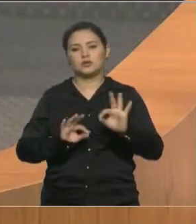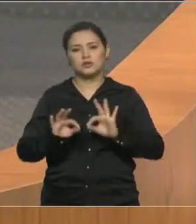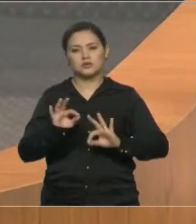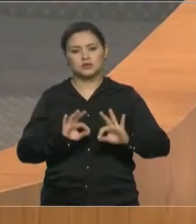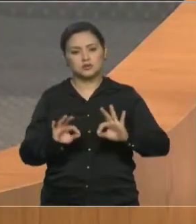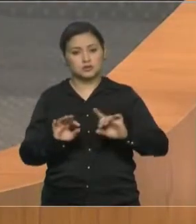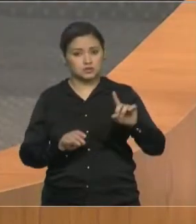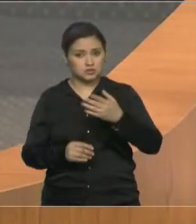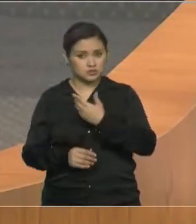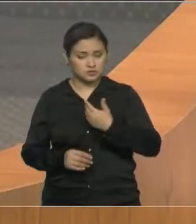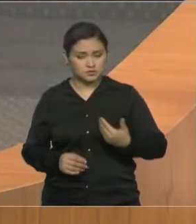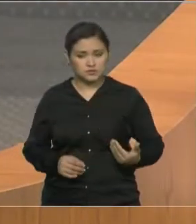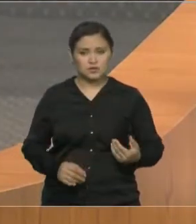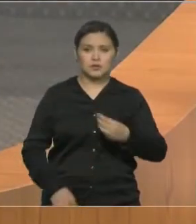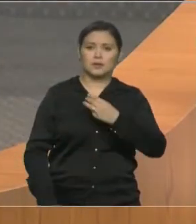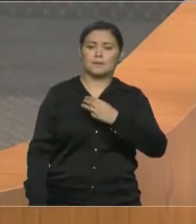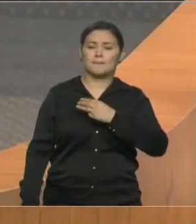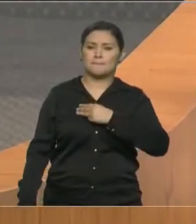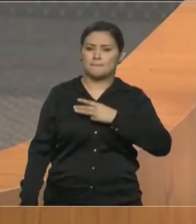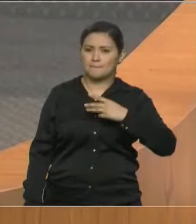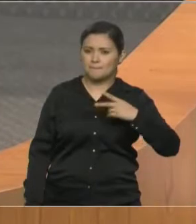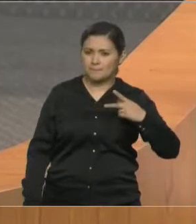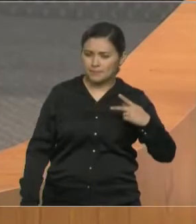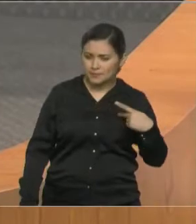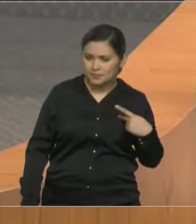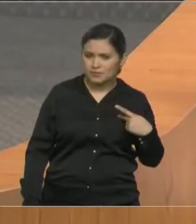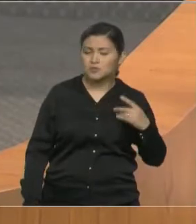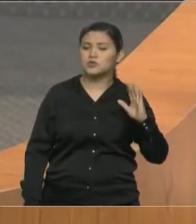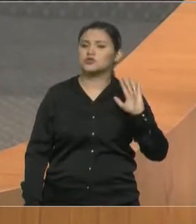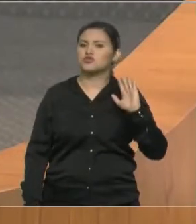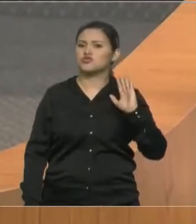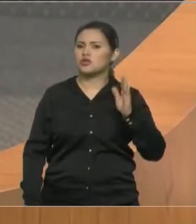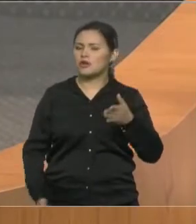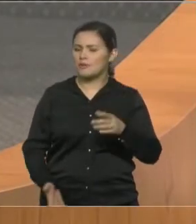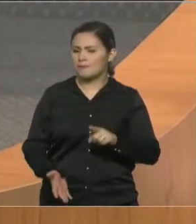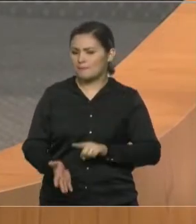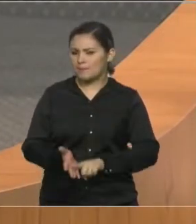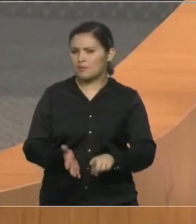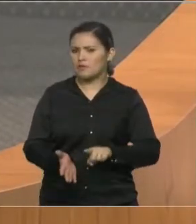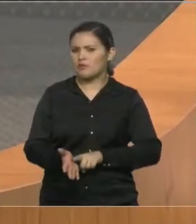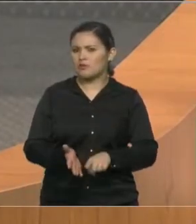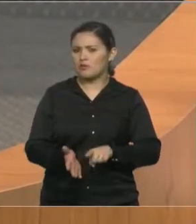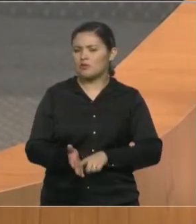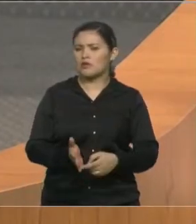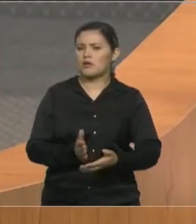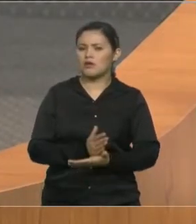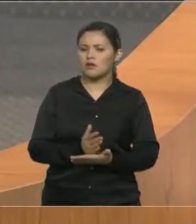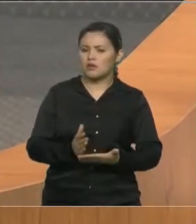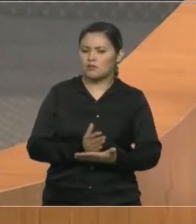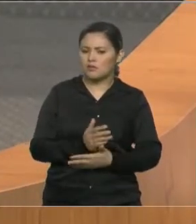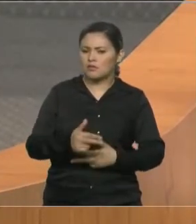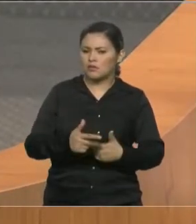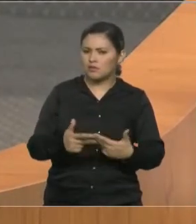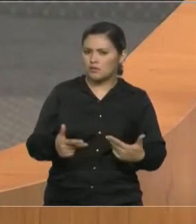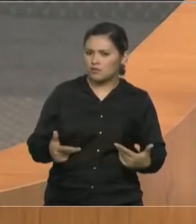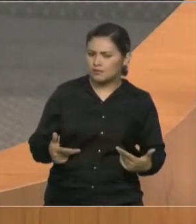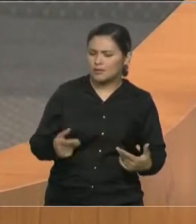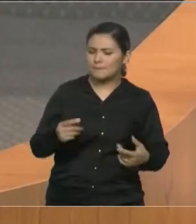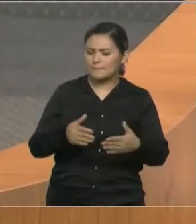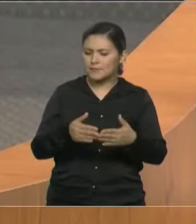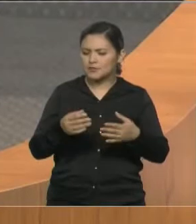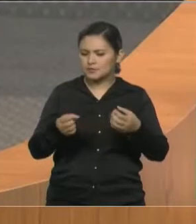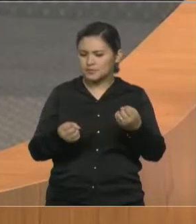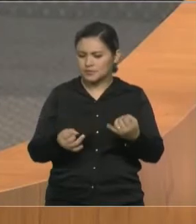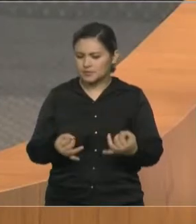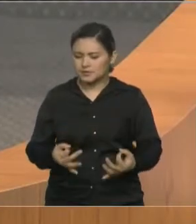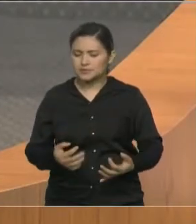ao Ministério Público, que inclusive já questionou, em alguns casos, algumas decisões do governo federal, para que nós não